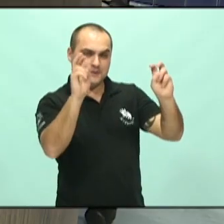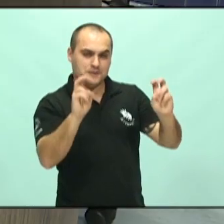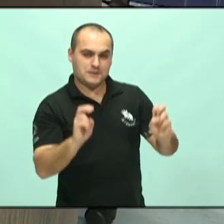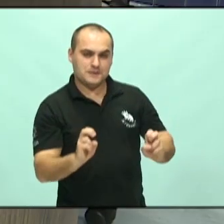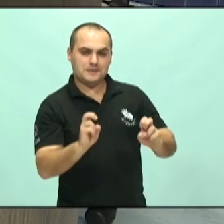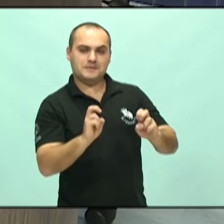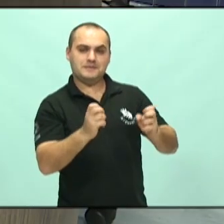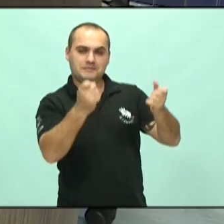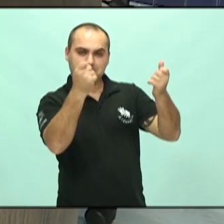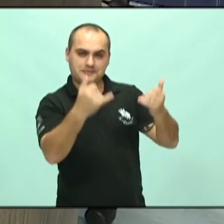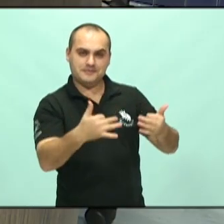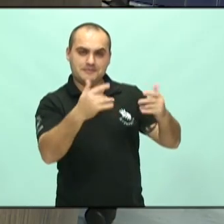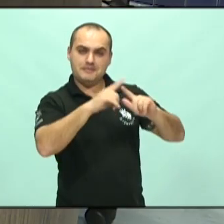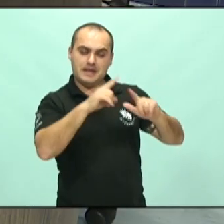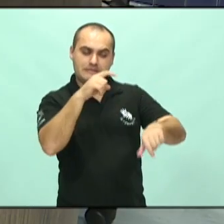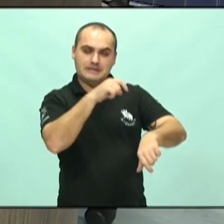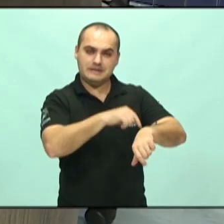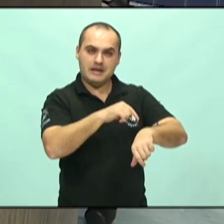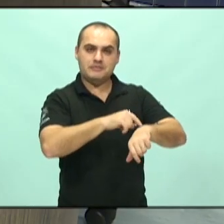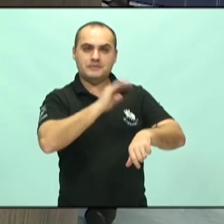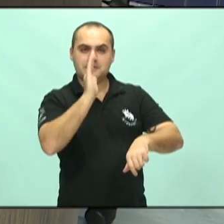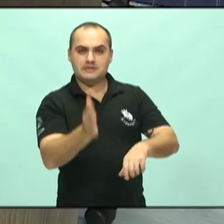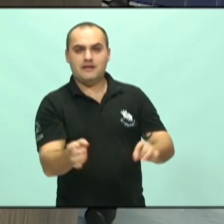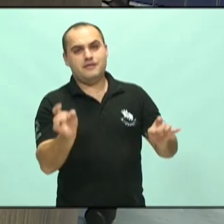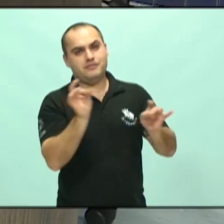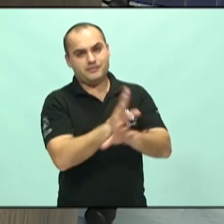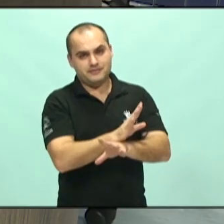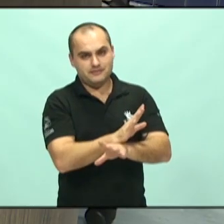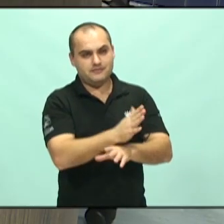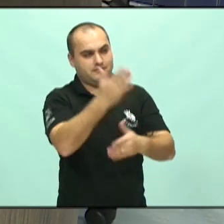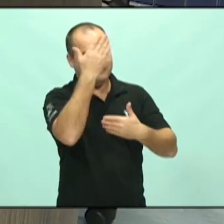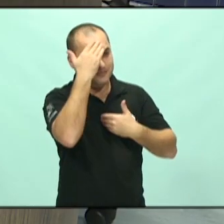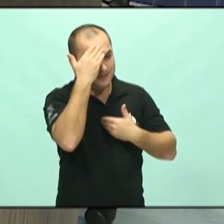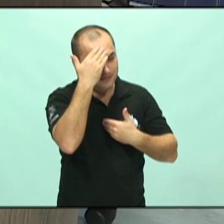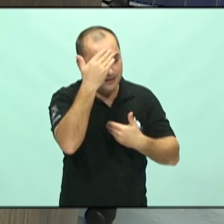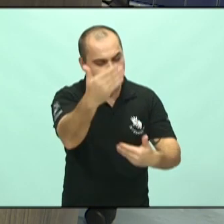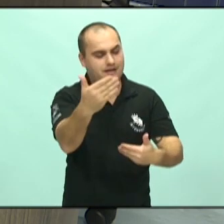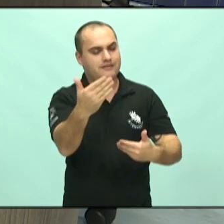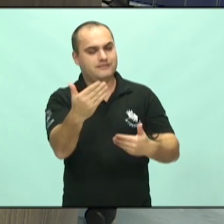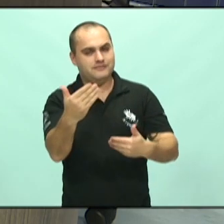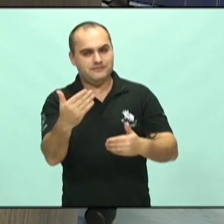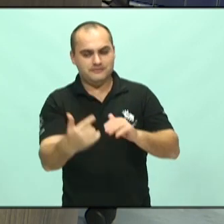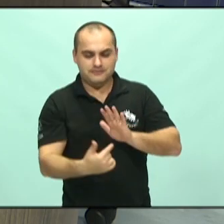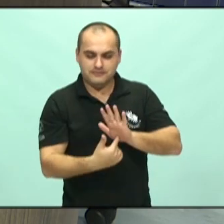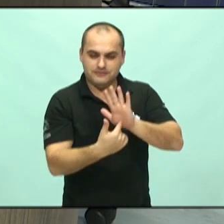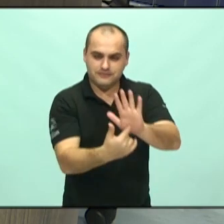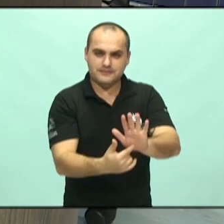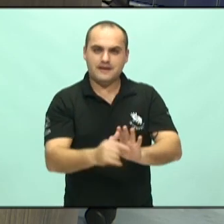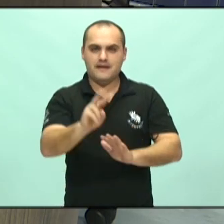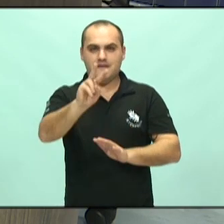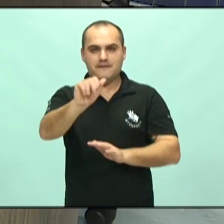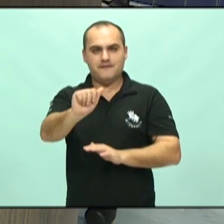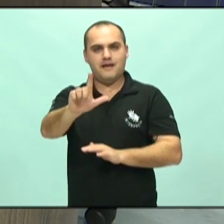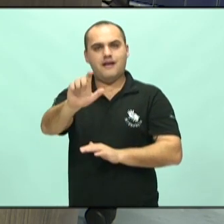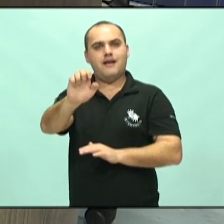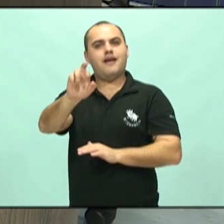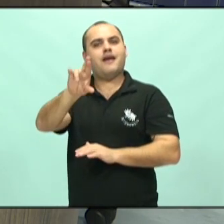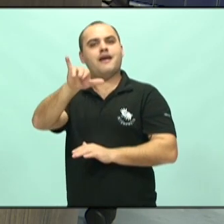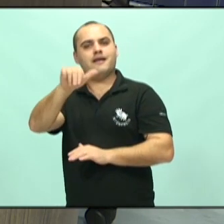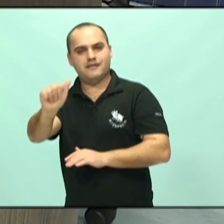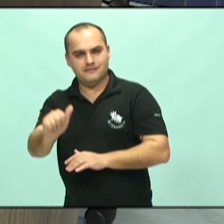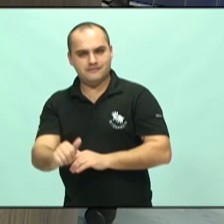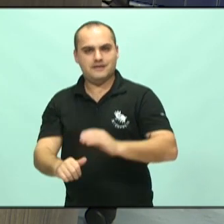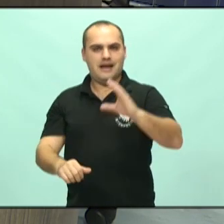mas o nosso tempo está esgotado. Agradeço a participação da Valéria, da Caroline